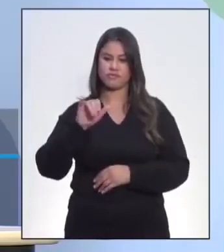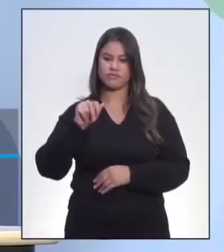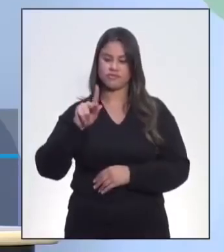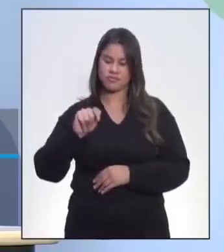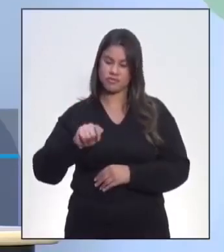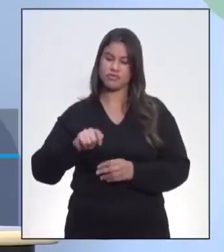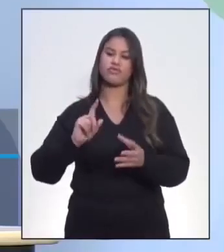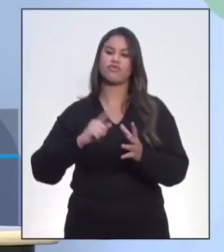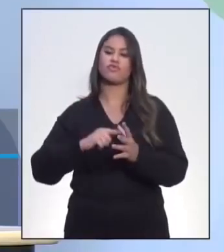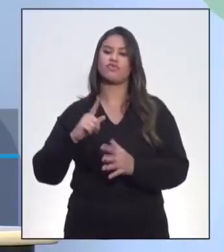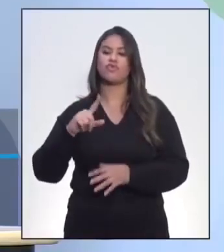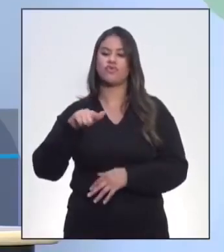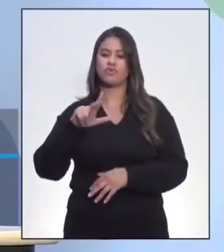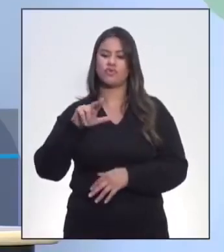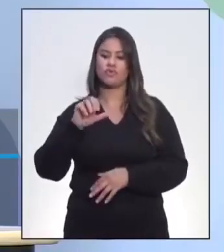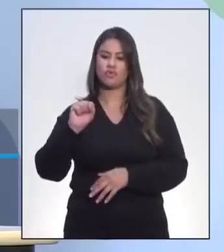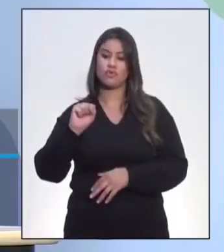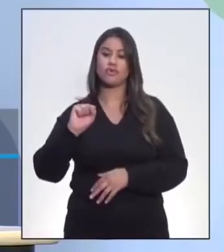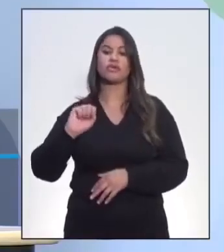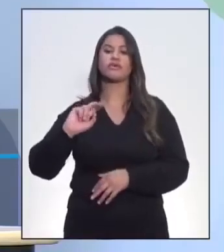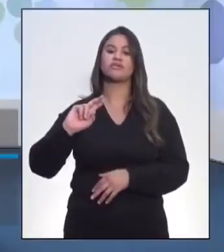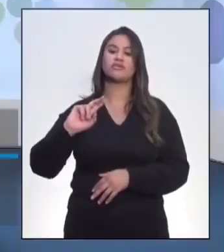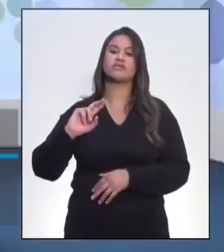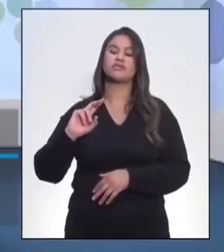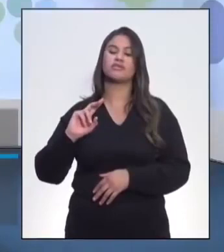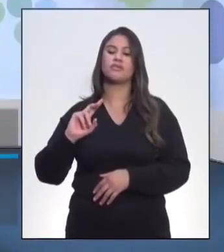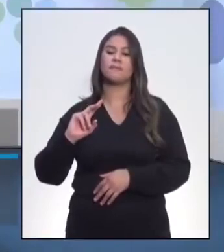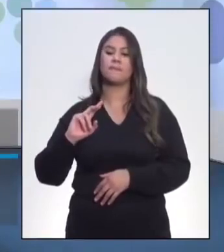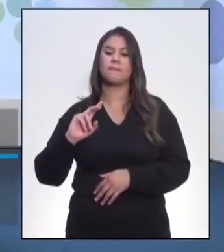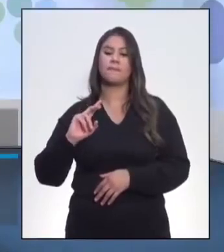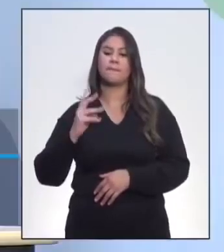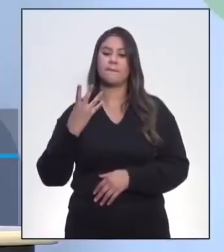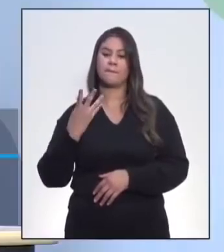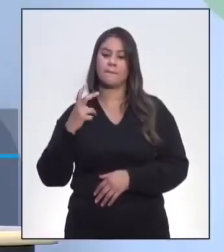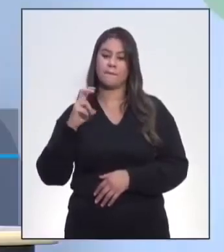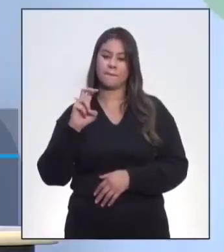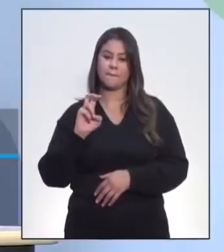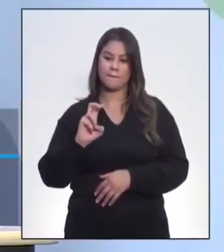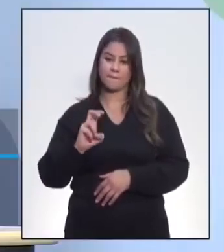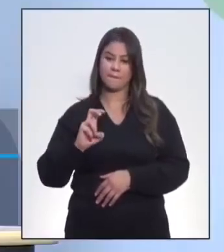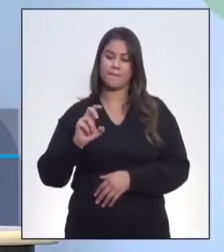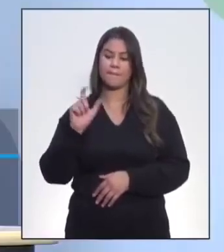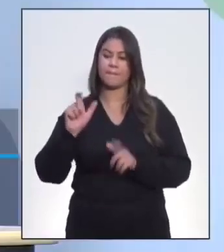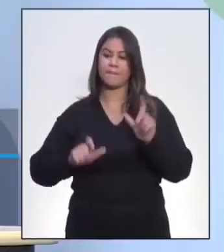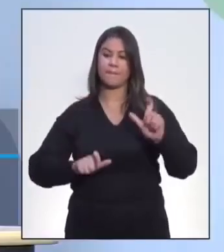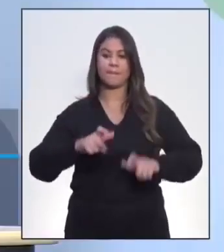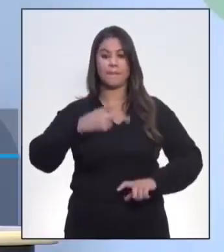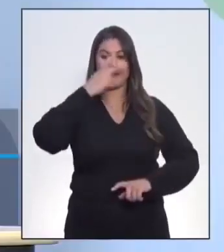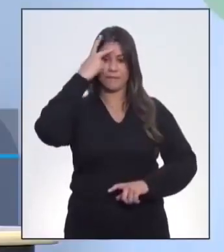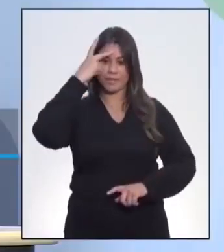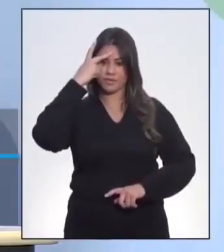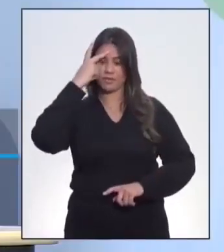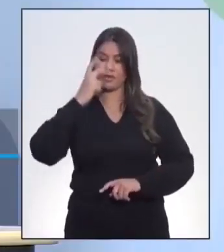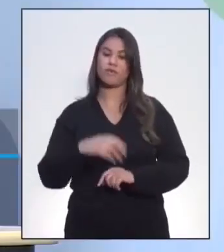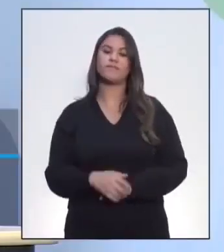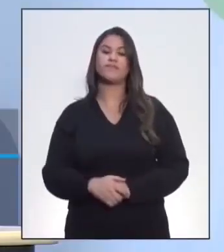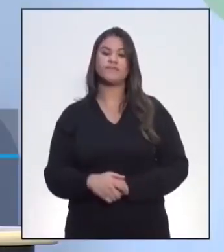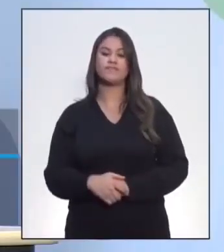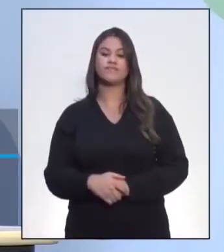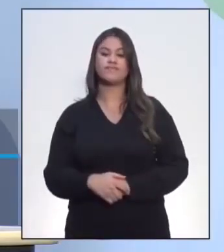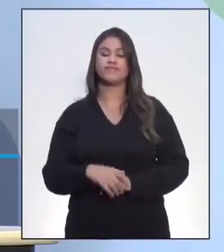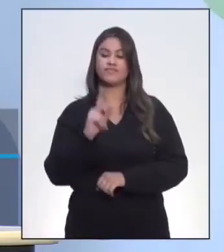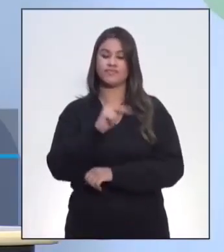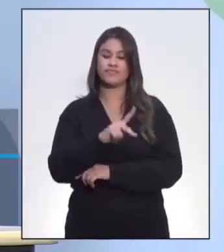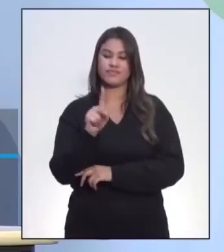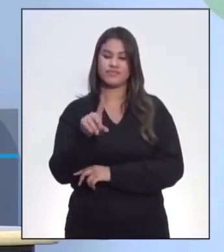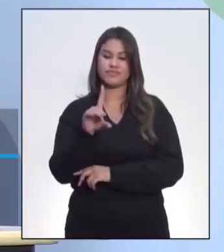Lucas, o Cauã Henrique falou que é frango, 45 quilos por pessoa. O professor Deusdete,